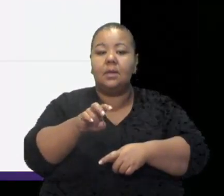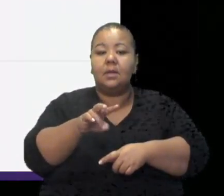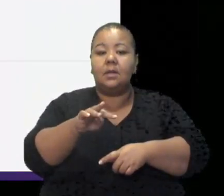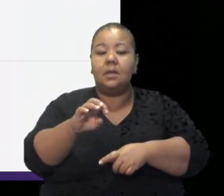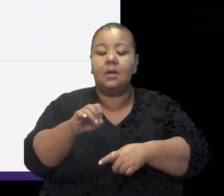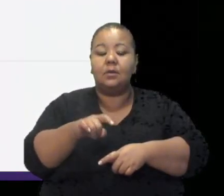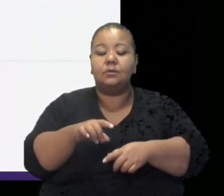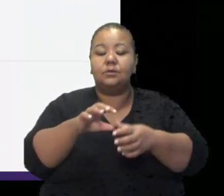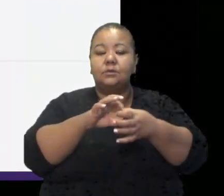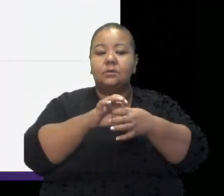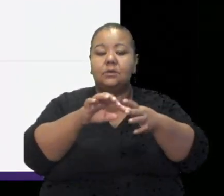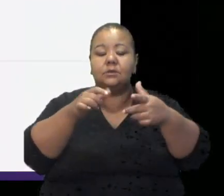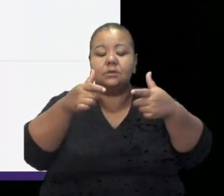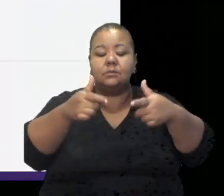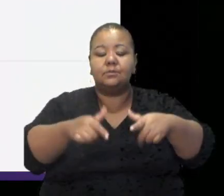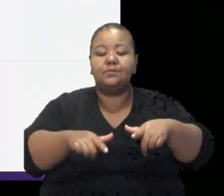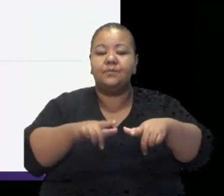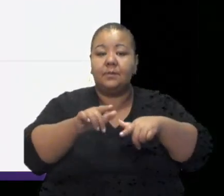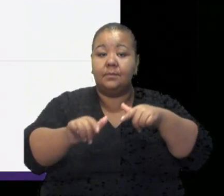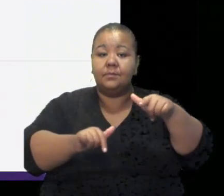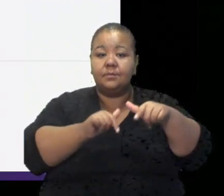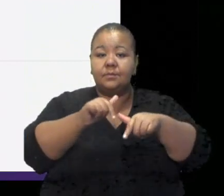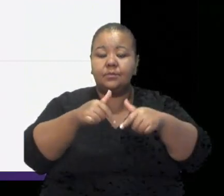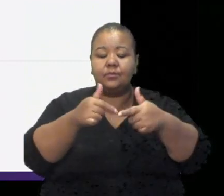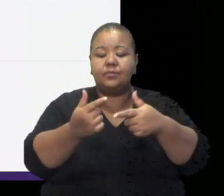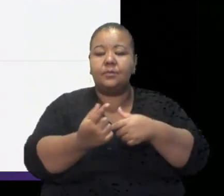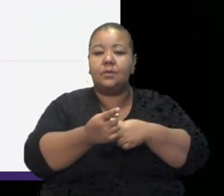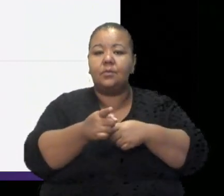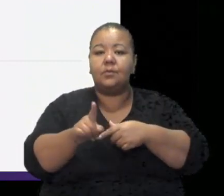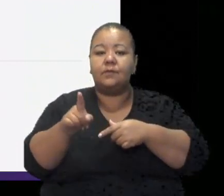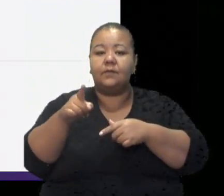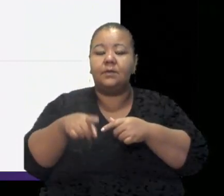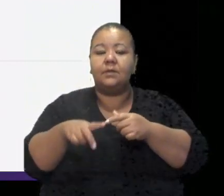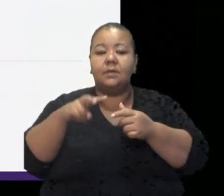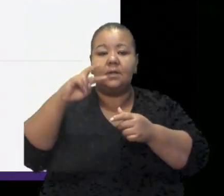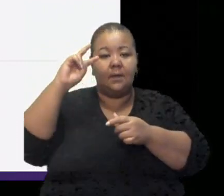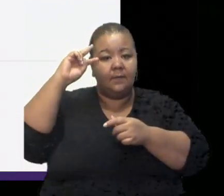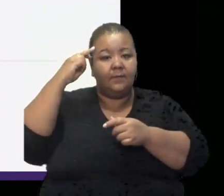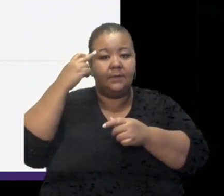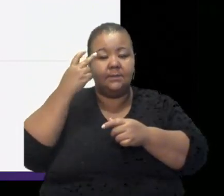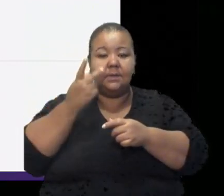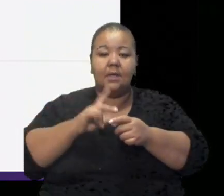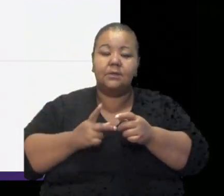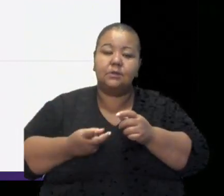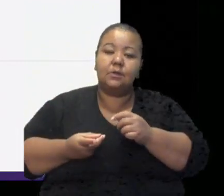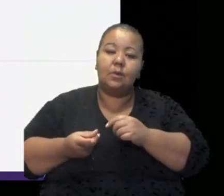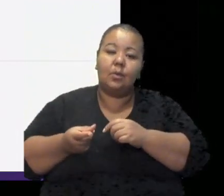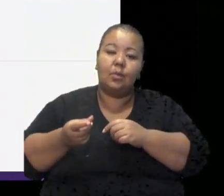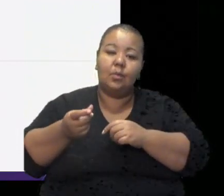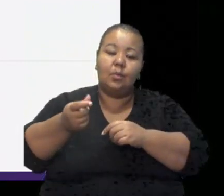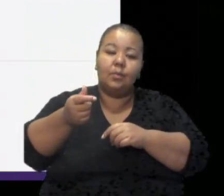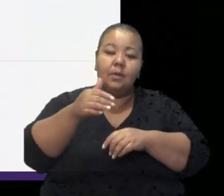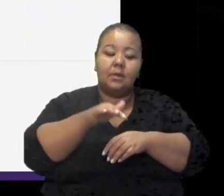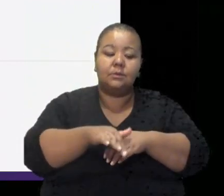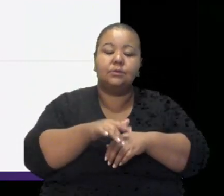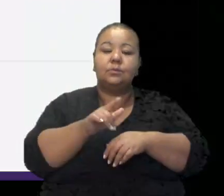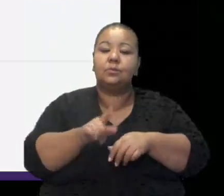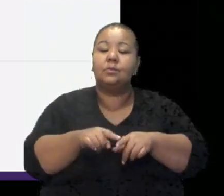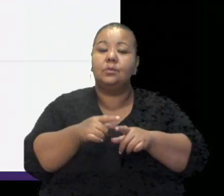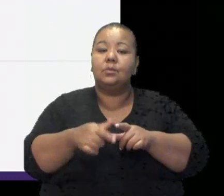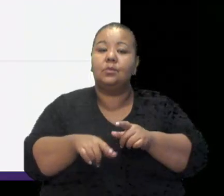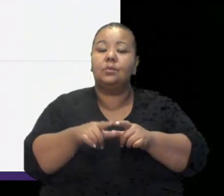para as atividades acontecerem. E, por fim, flexibilidade de longo prazo, né? Então, o arranjo físico deve